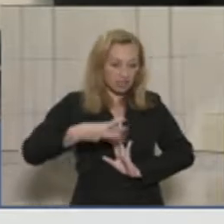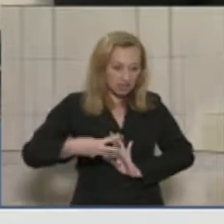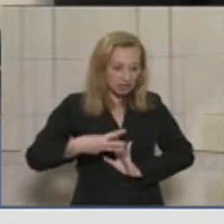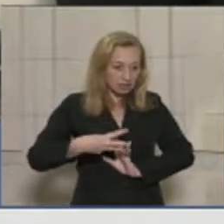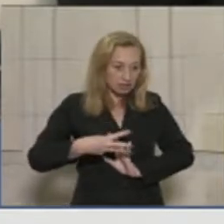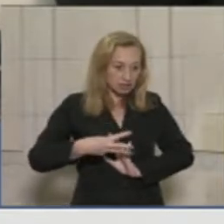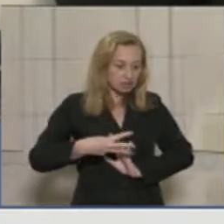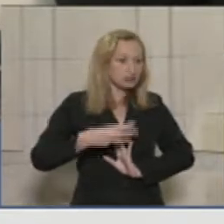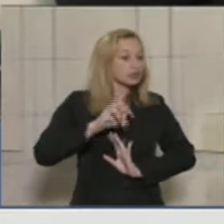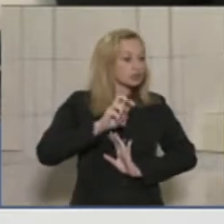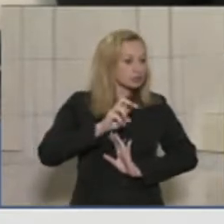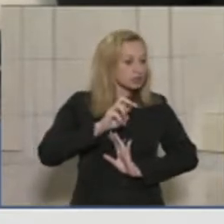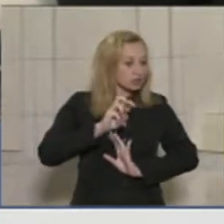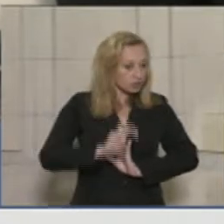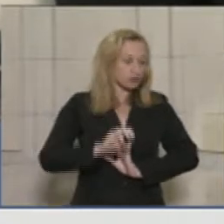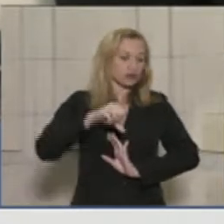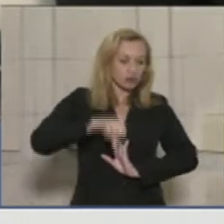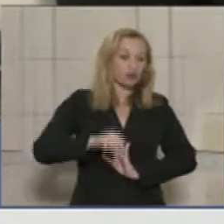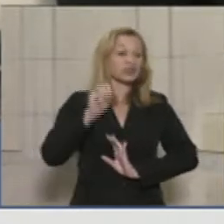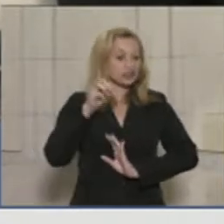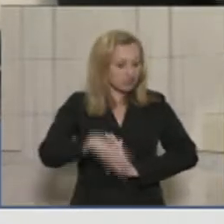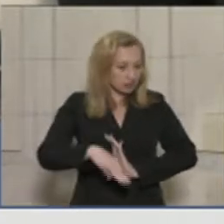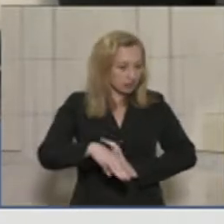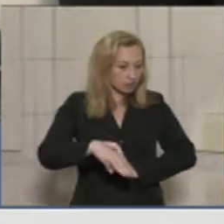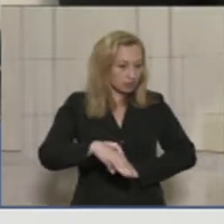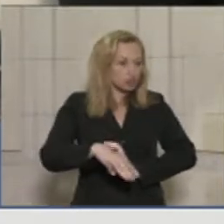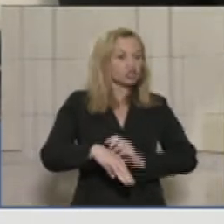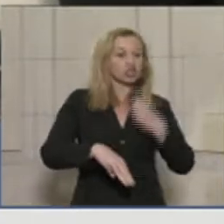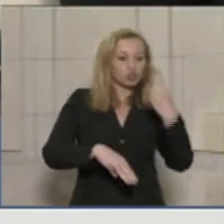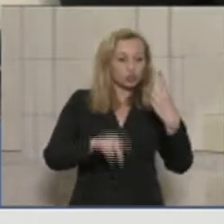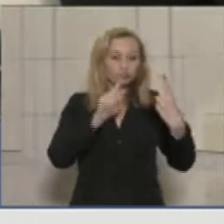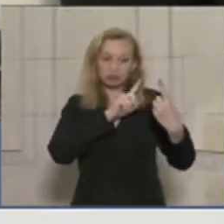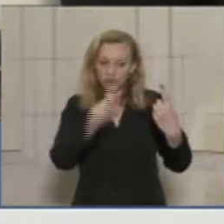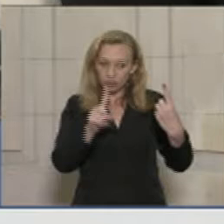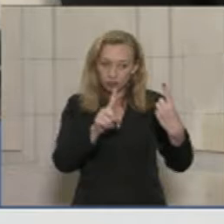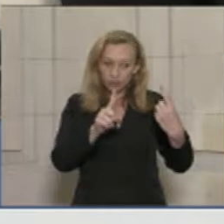2943, 59 sim e 1 não.